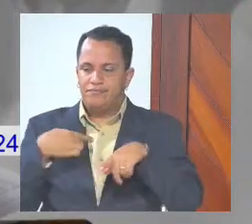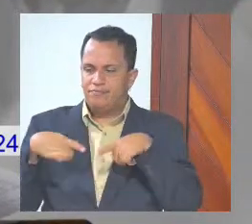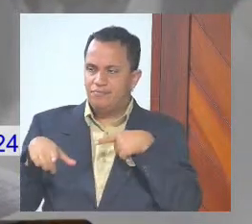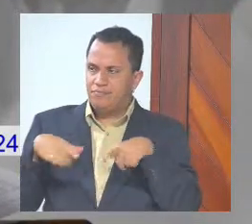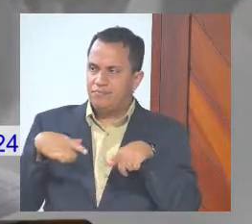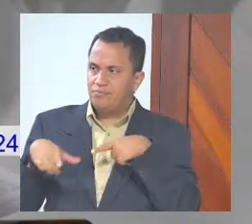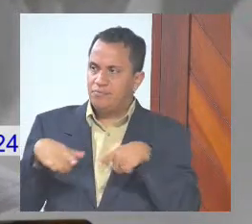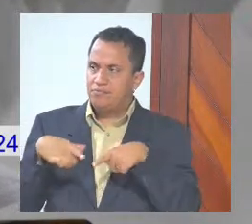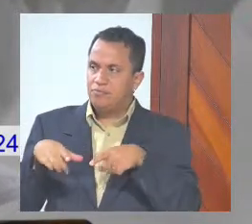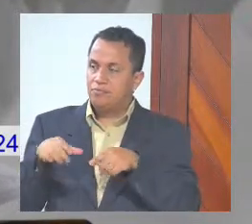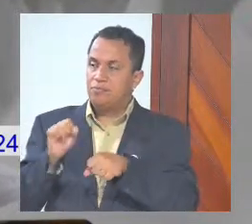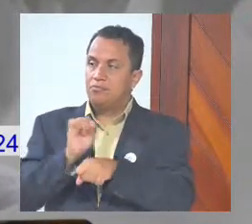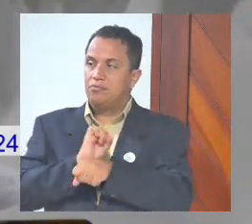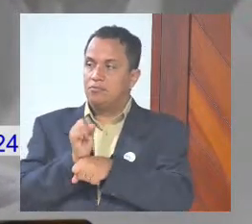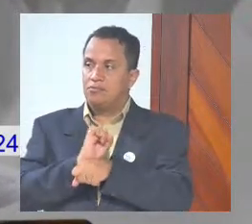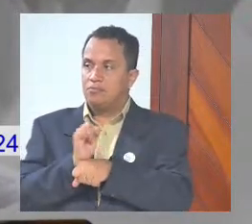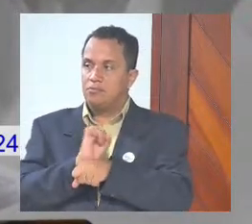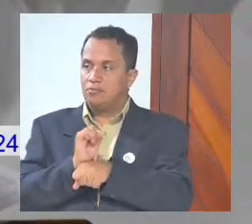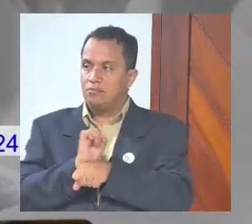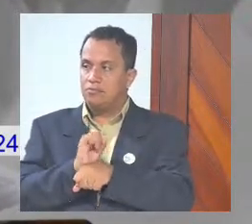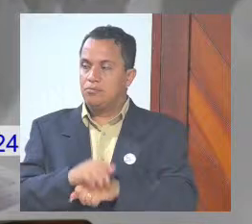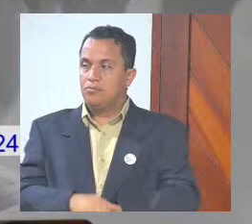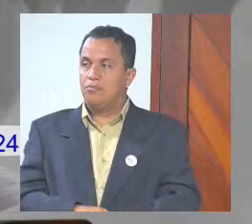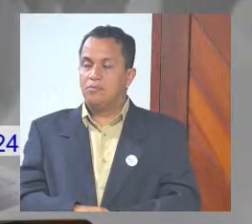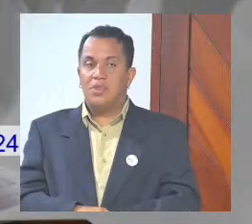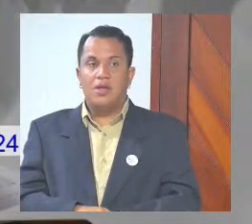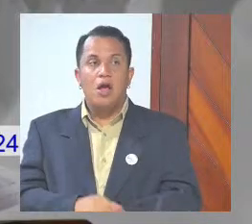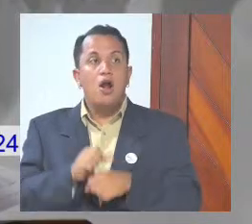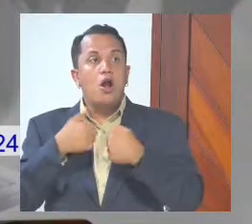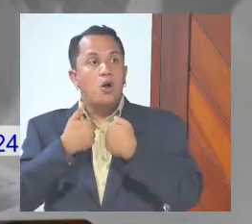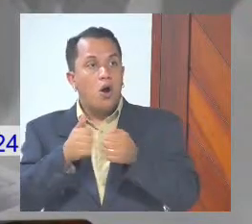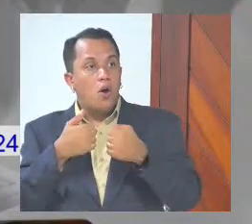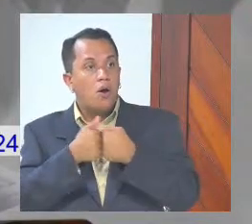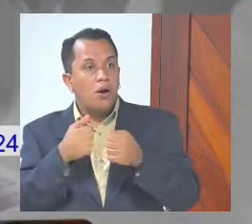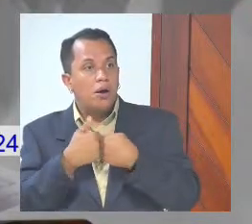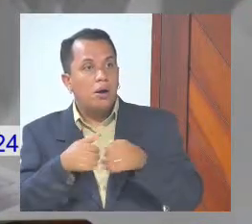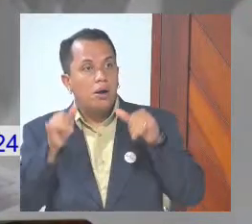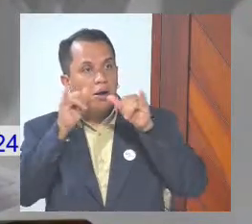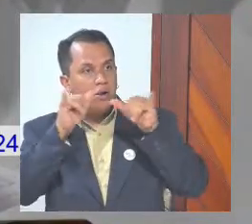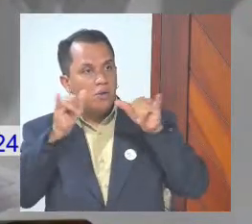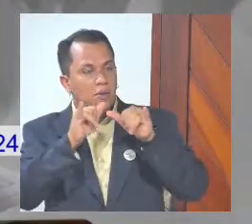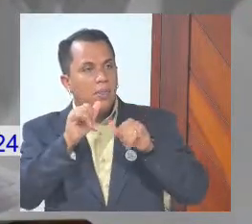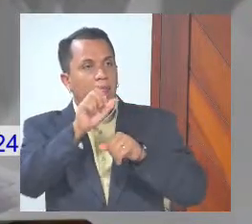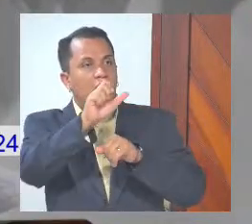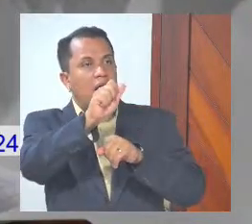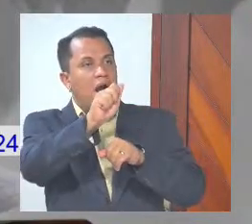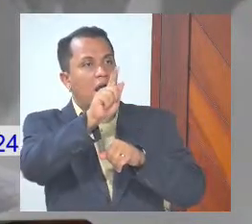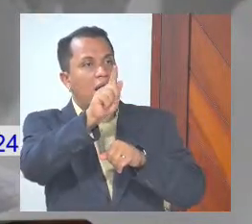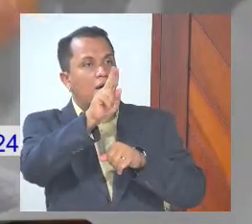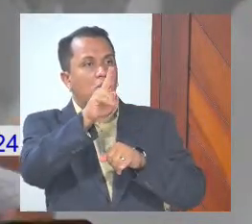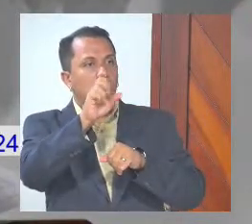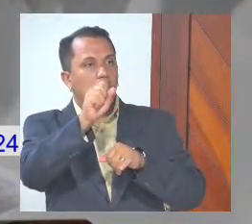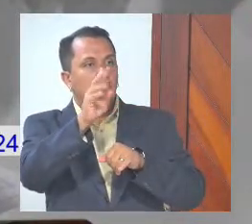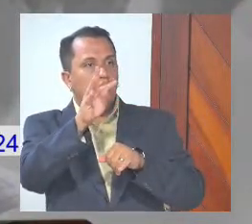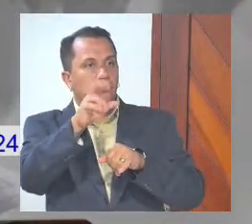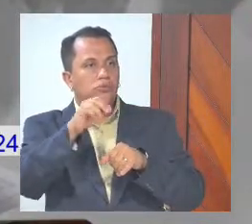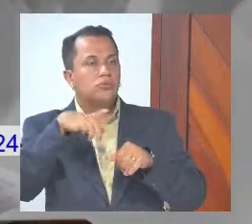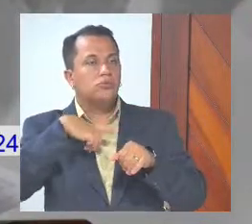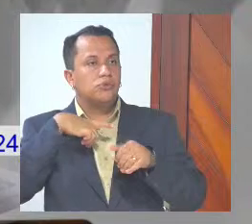Trabalhei no transporte escolar e sempre disse, Augusto, ali tem um